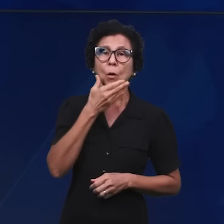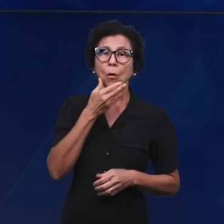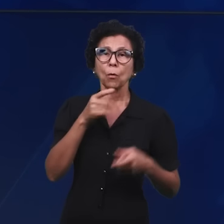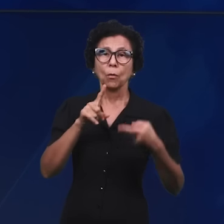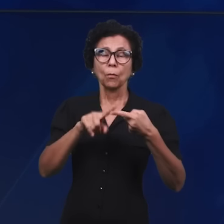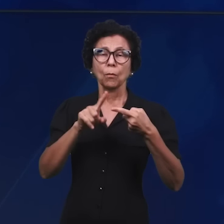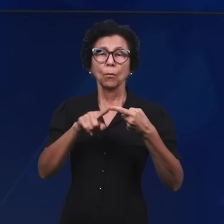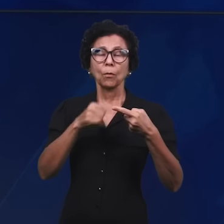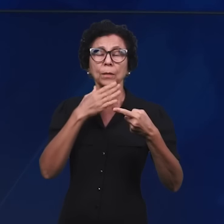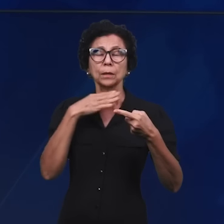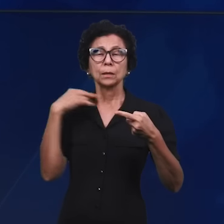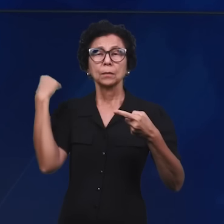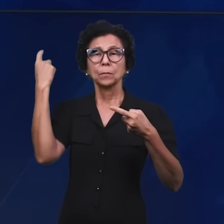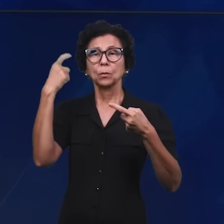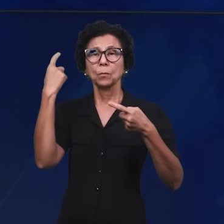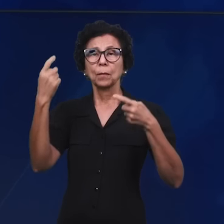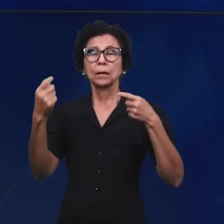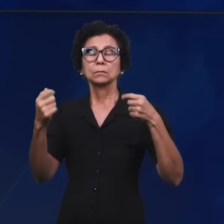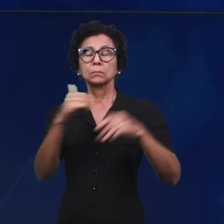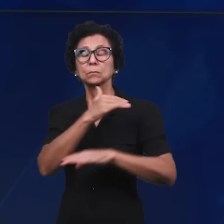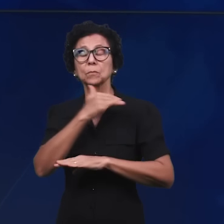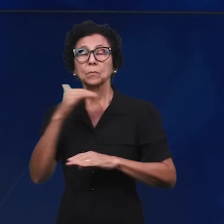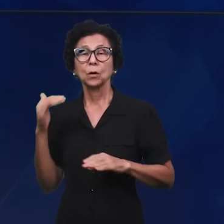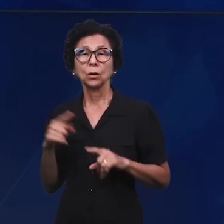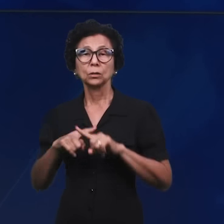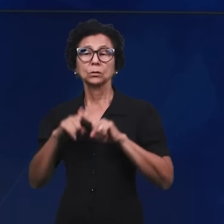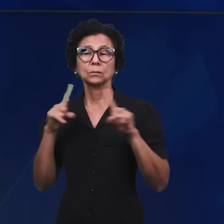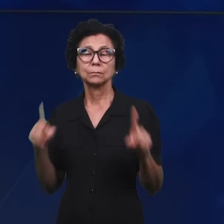ele colocou vida, vida